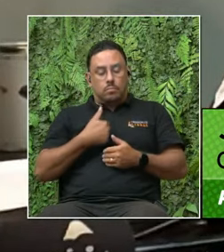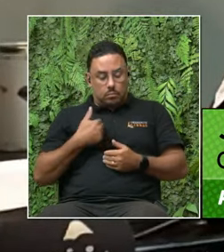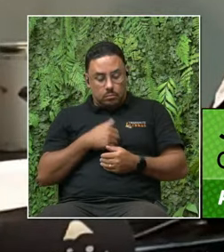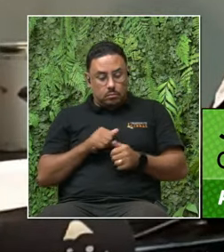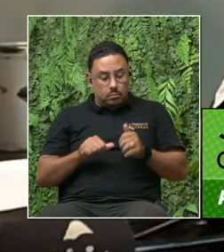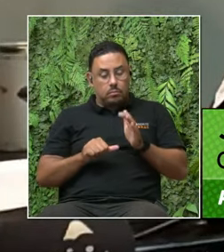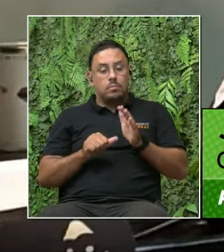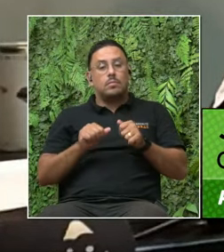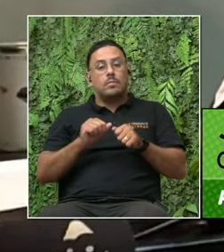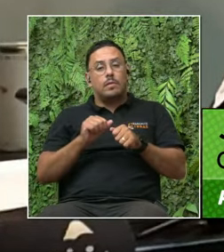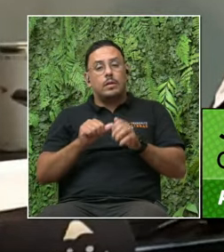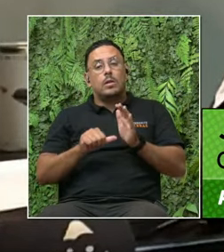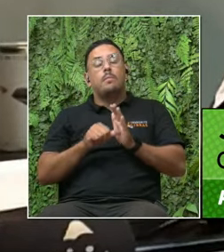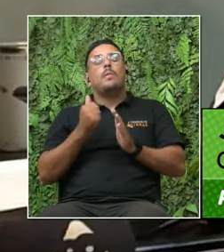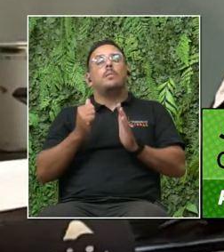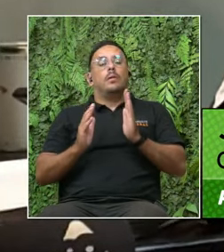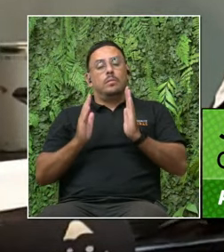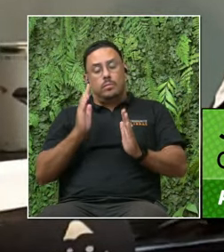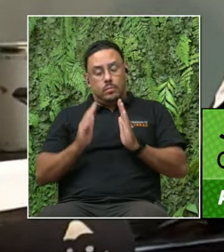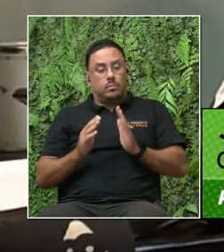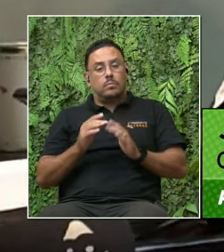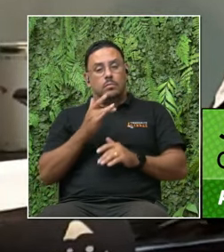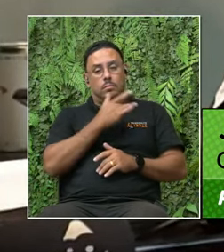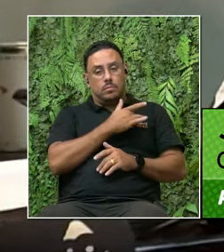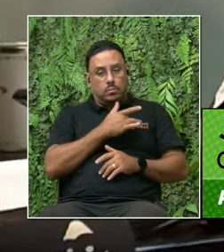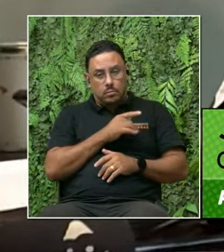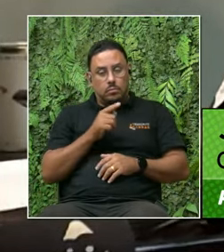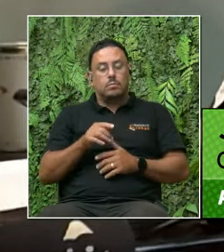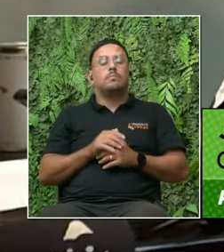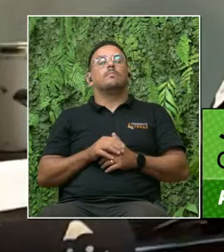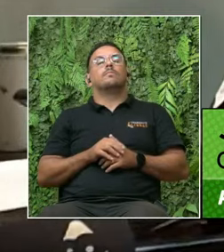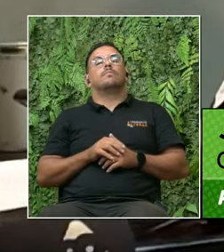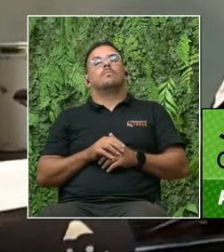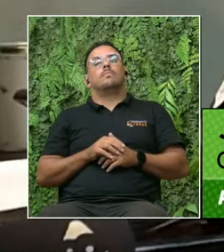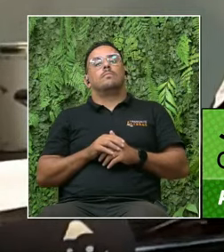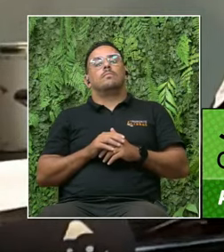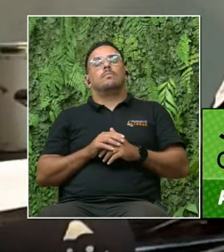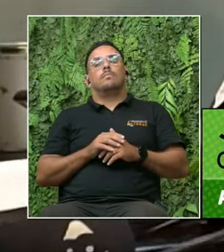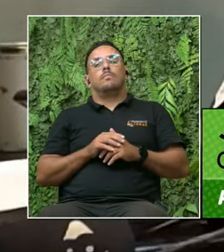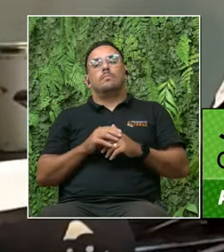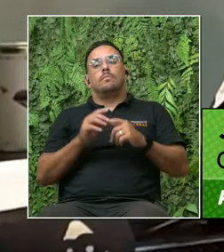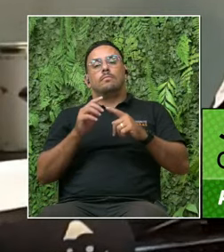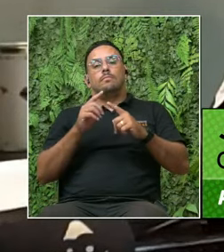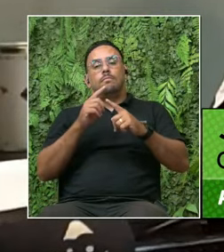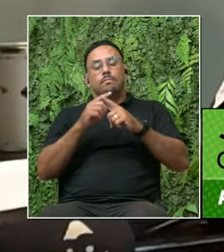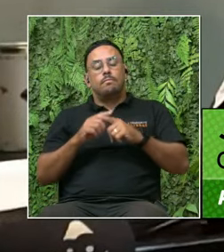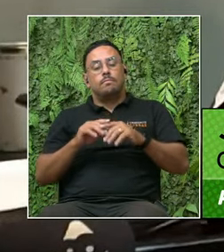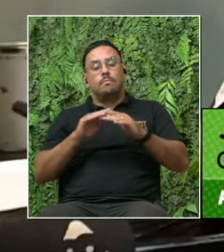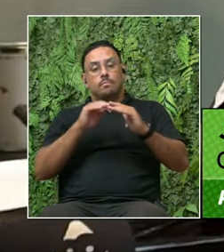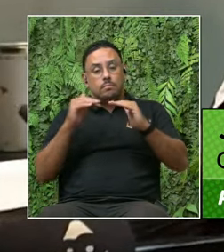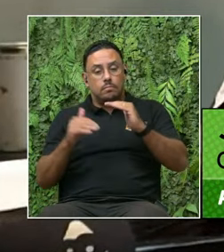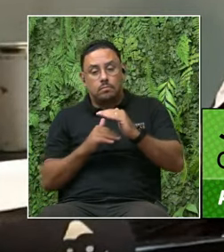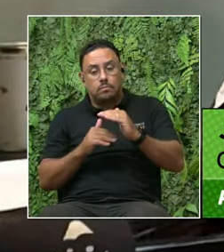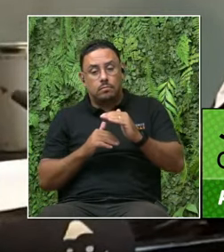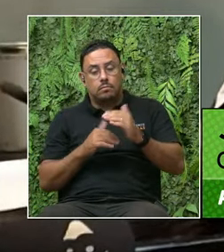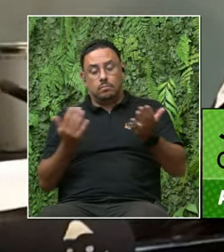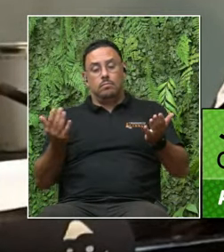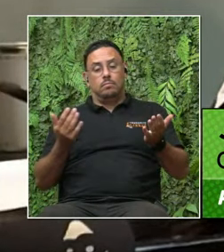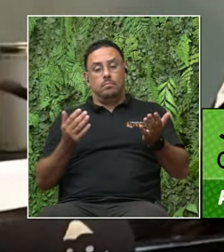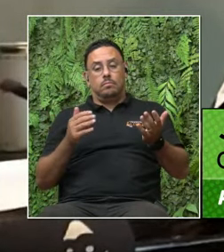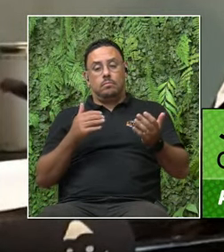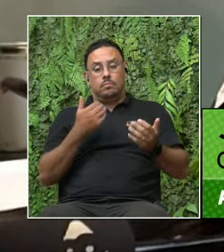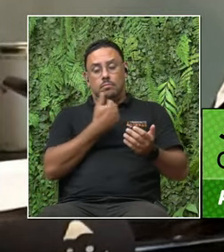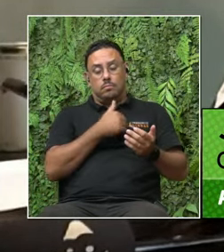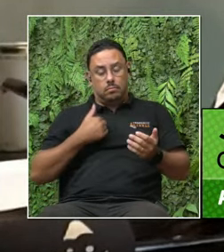bom primeiro tempo contra o Cruzeiro mas já contra um adversário é realmente inferior mas cara que que o Atlético ia fazer porque o